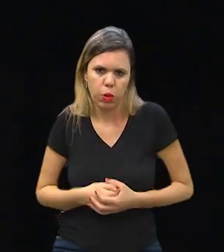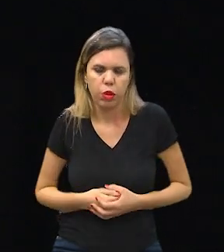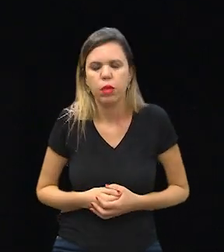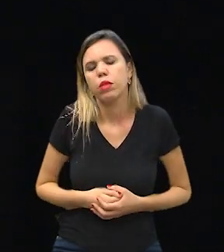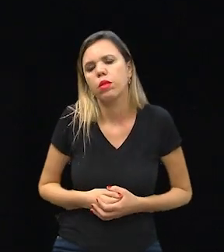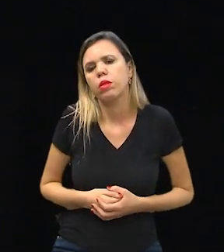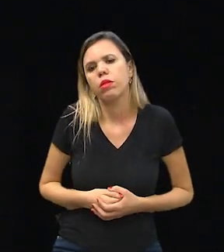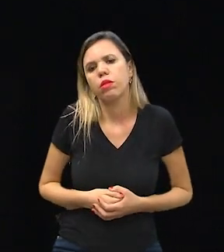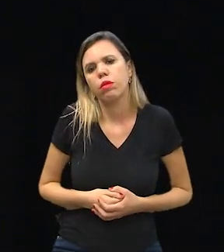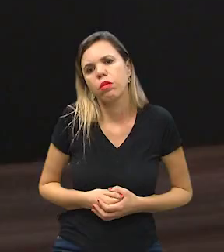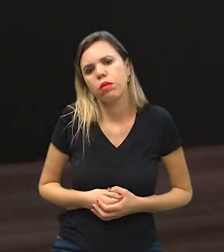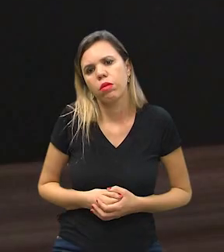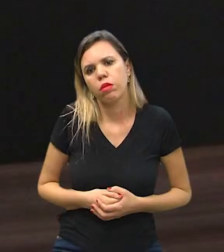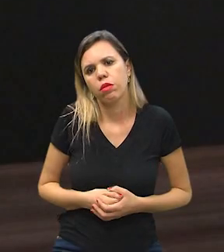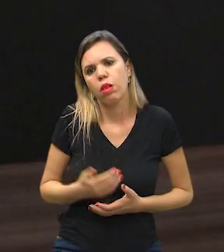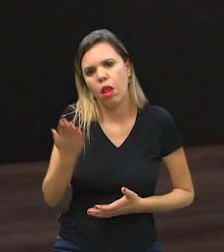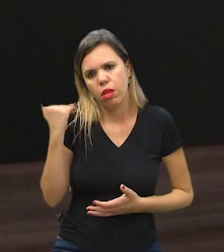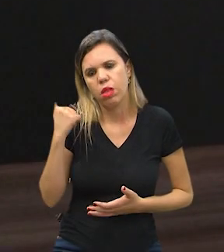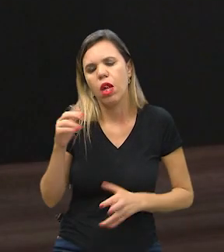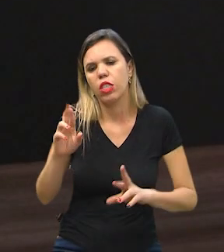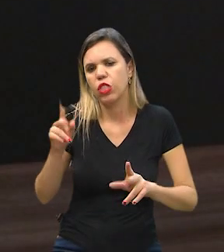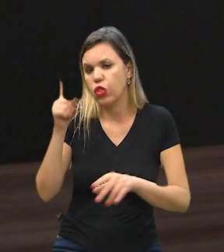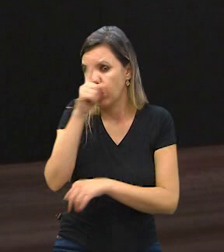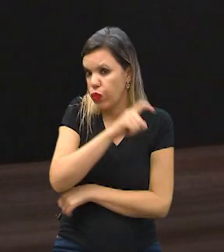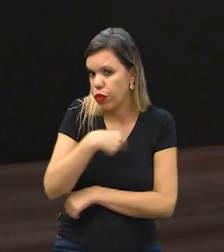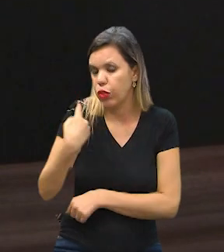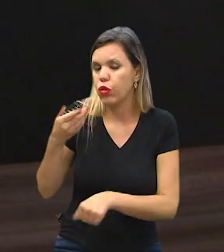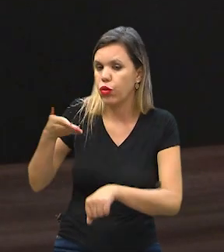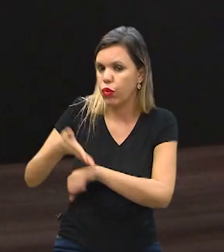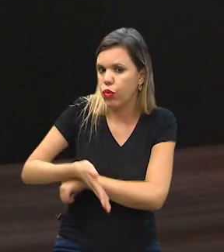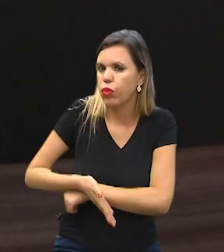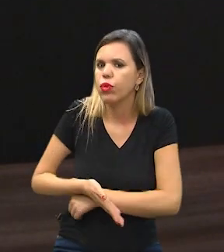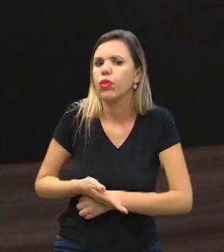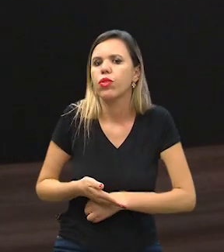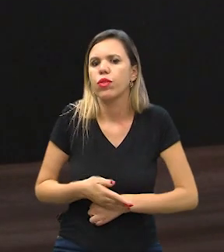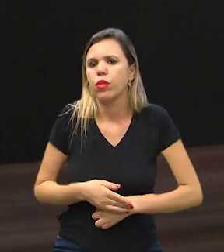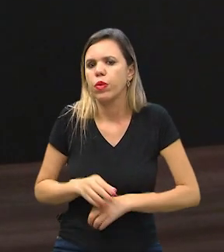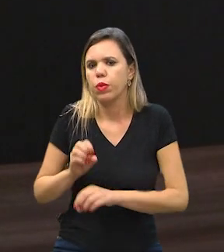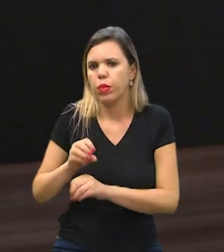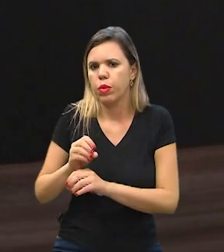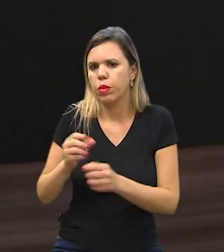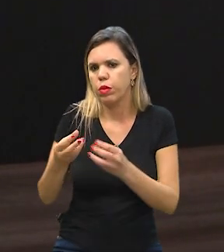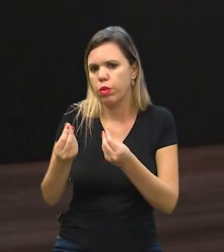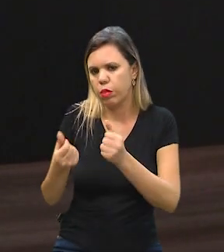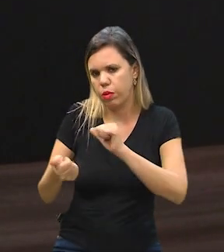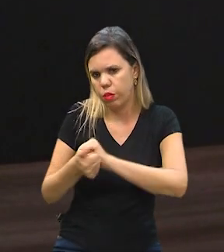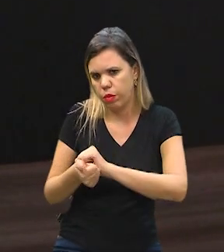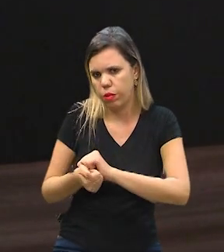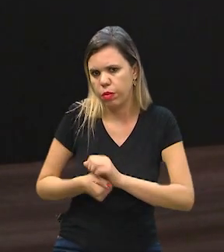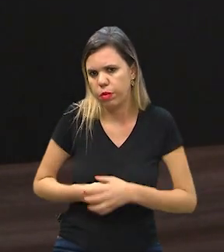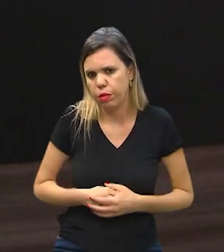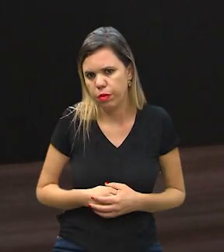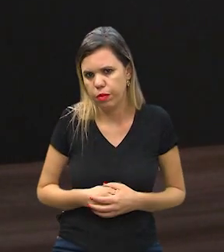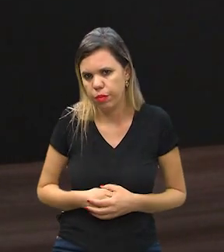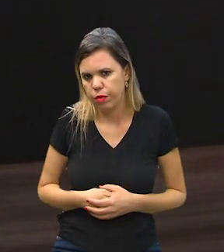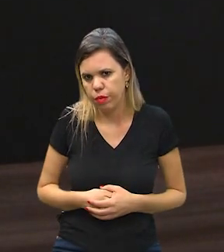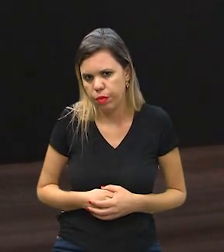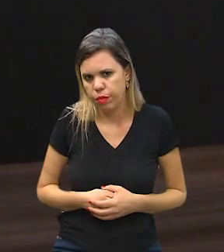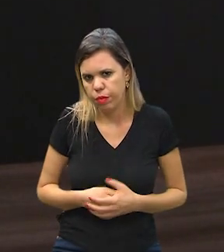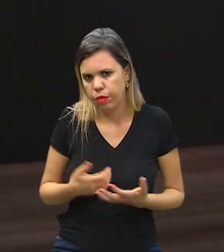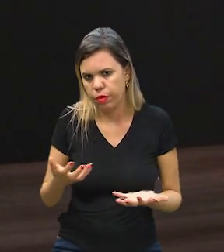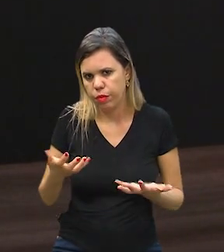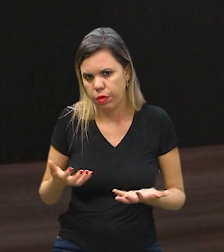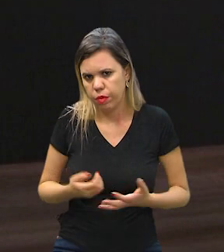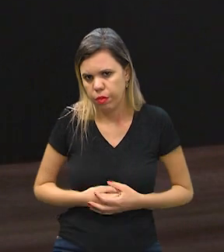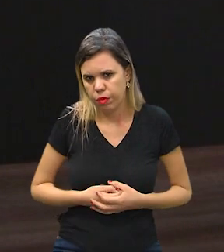também, então eu sei o quão é difícil a gente acessar uma educação de qualidade. Então,